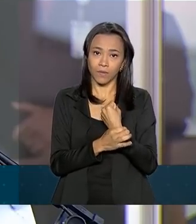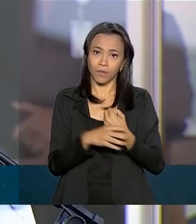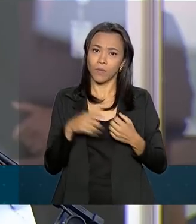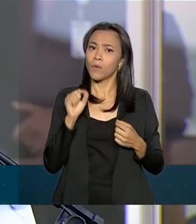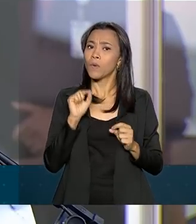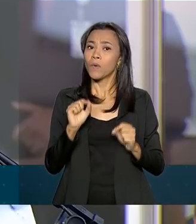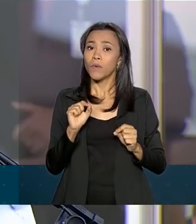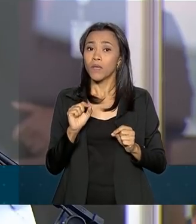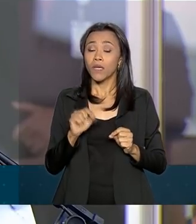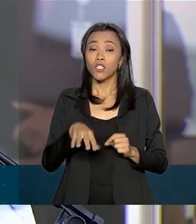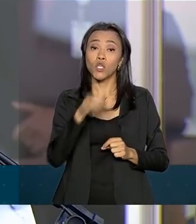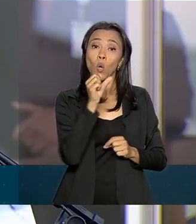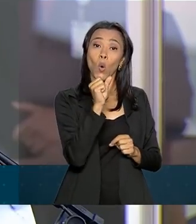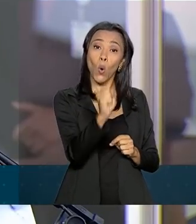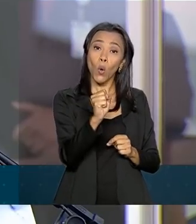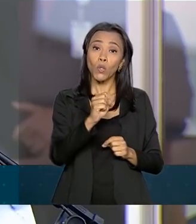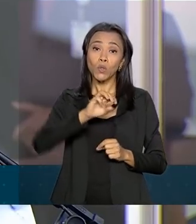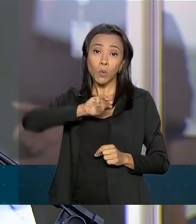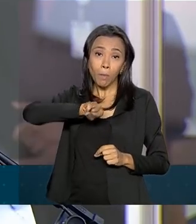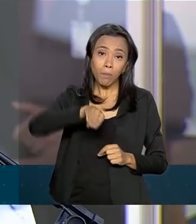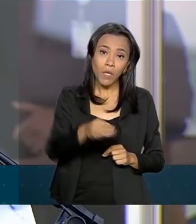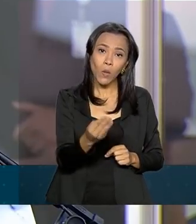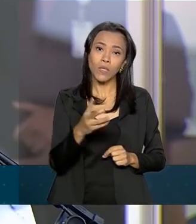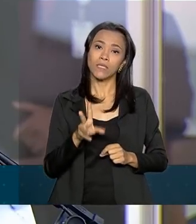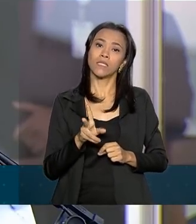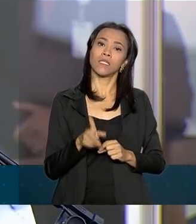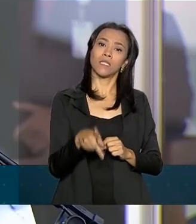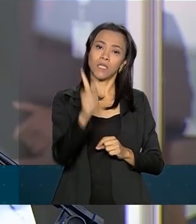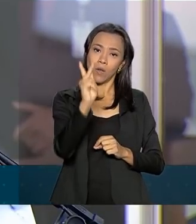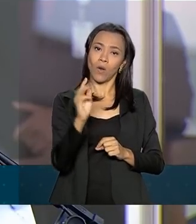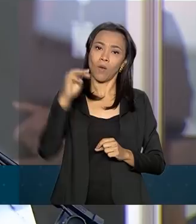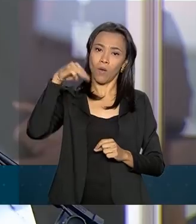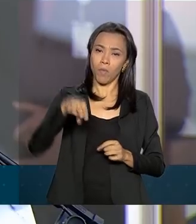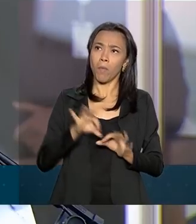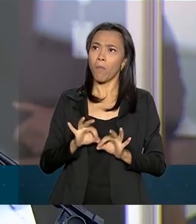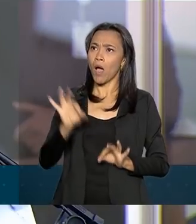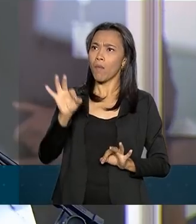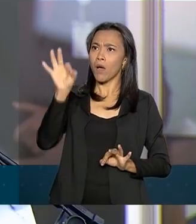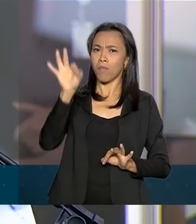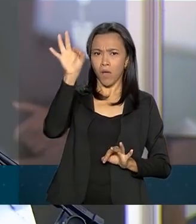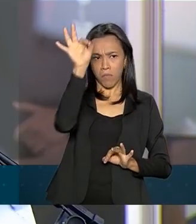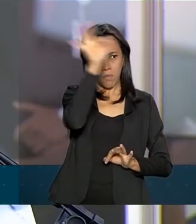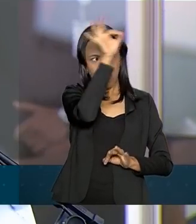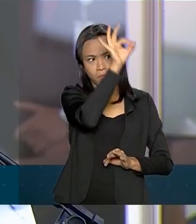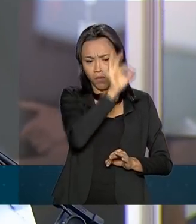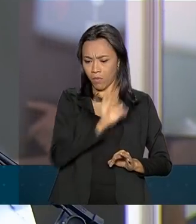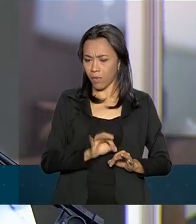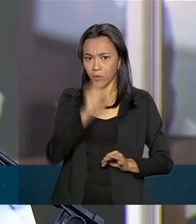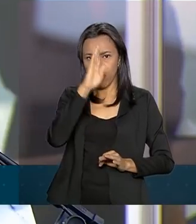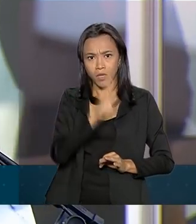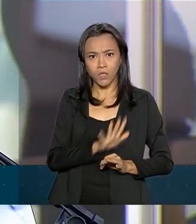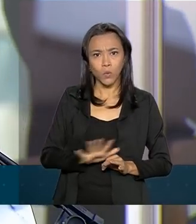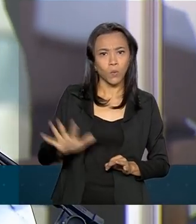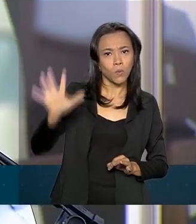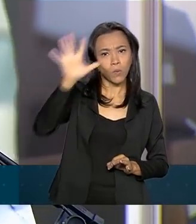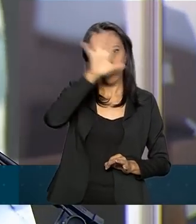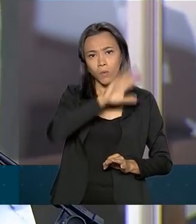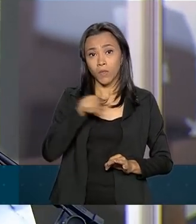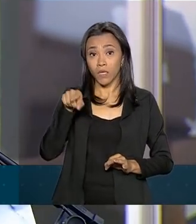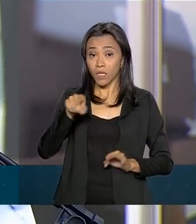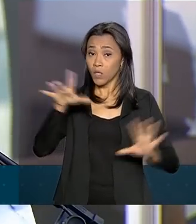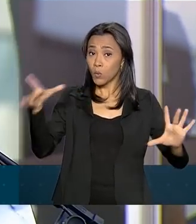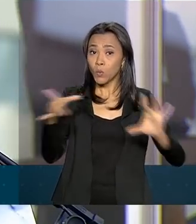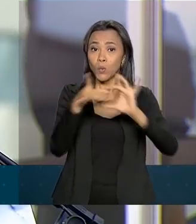extenso 8 milhões e meio de quilômetros quadrados. Exército que une todos os povos, todas as